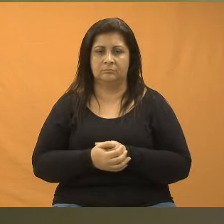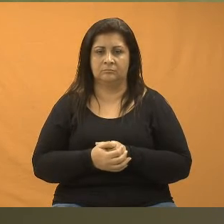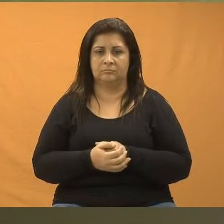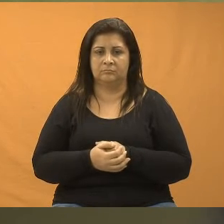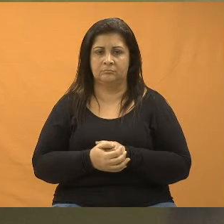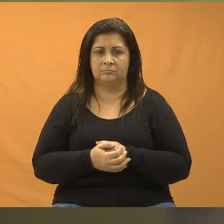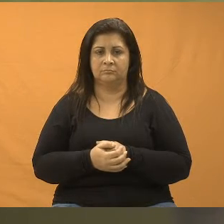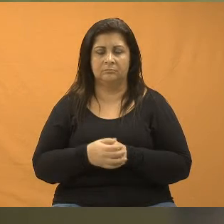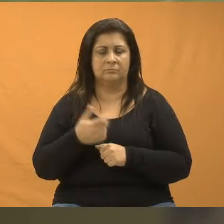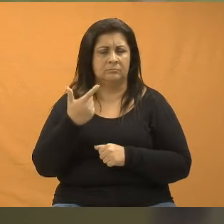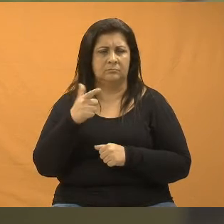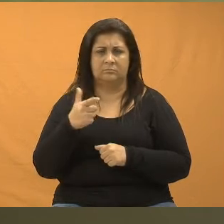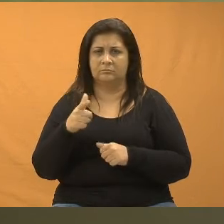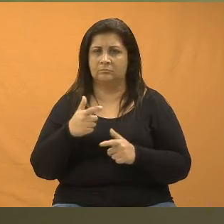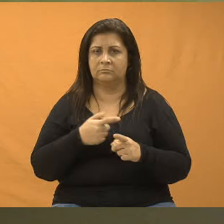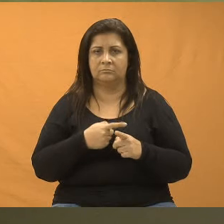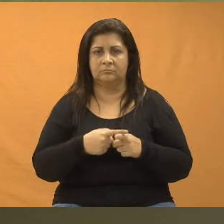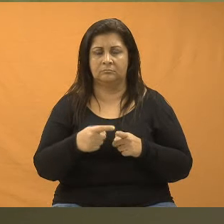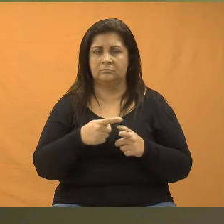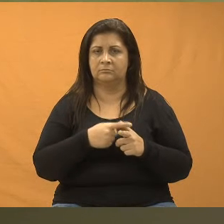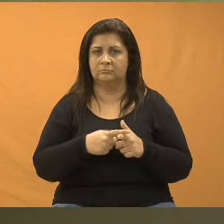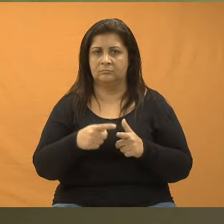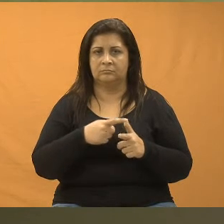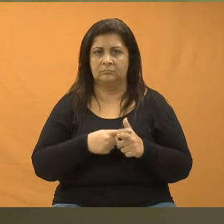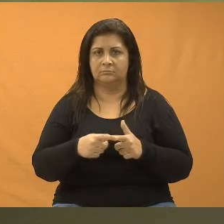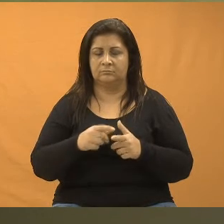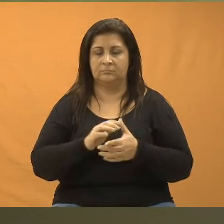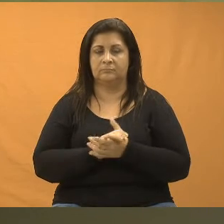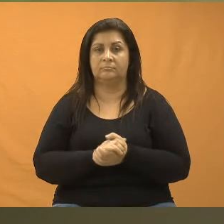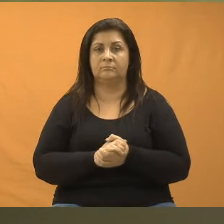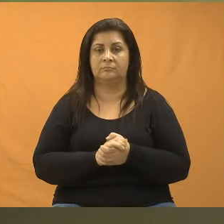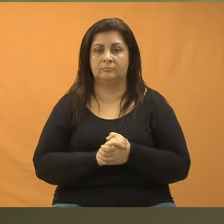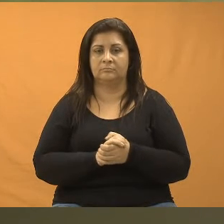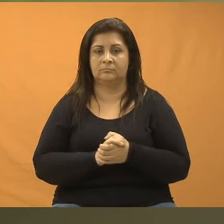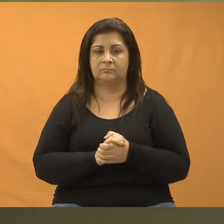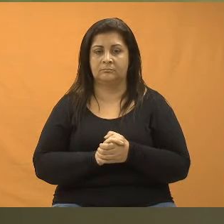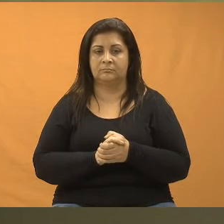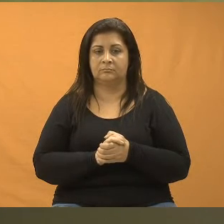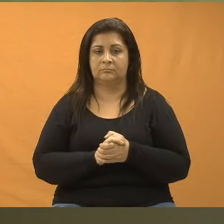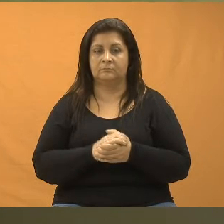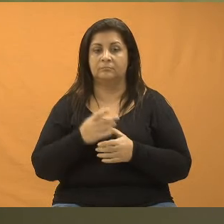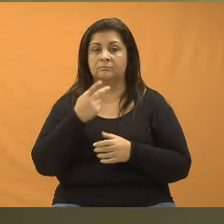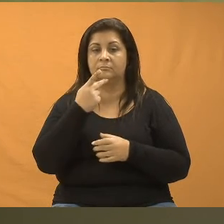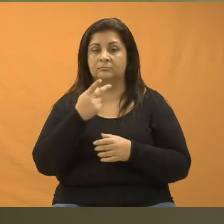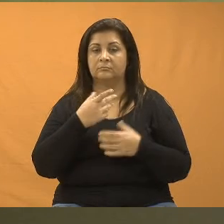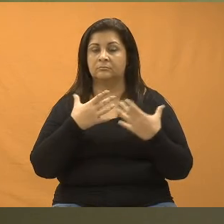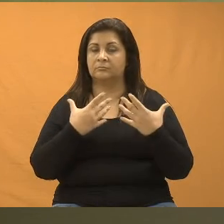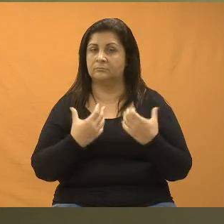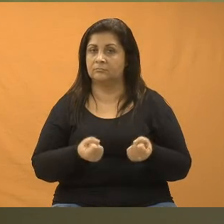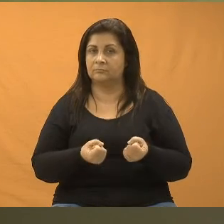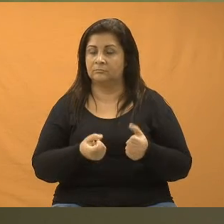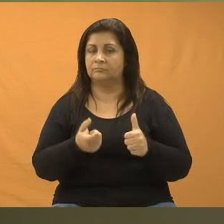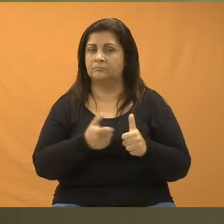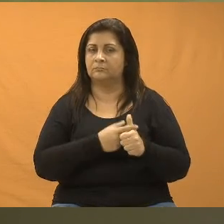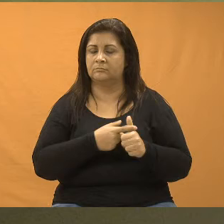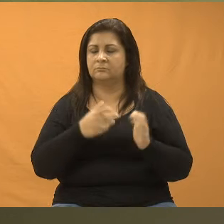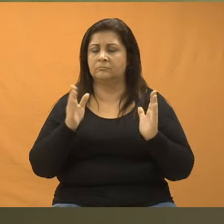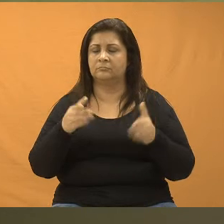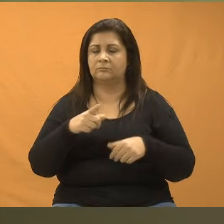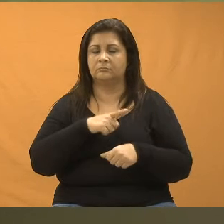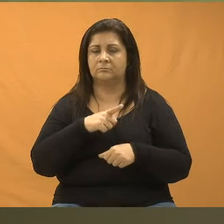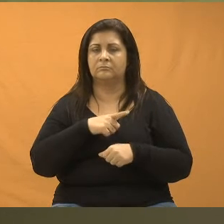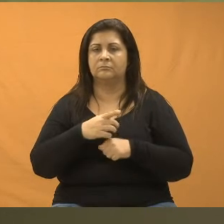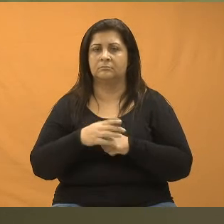feito empréstimo, não está se falando de empréstimo para a Santa Casa. Está se falando em assumir uma dívida já